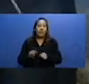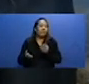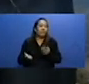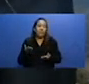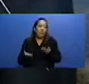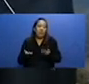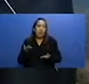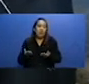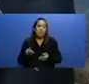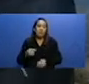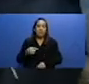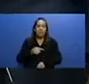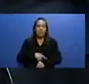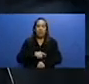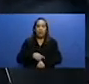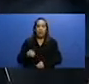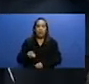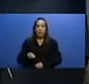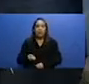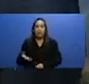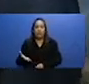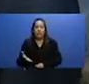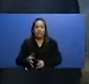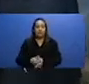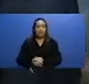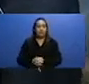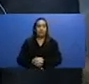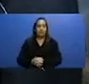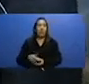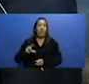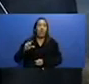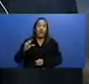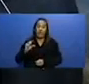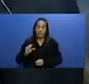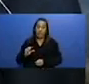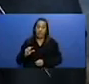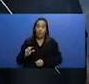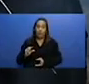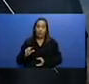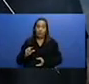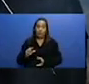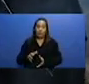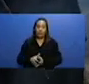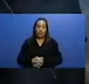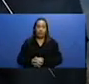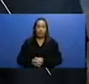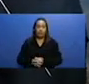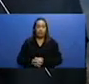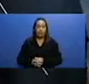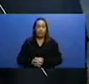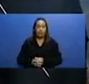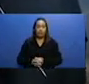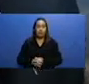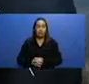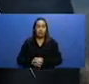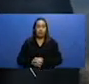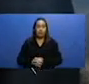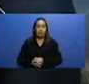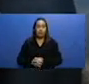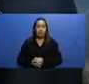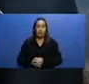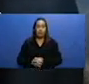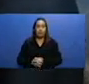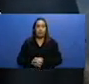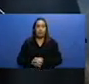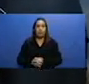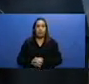depende do meu lançamento. Aqui no gráfico está falando que é pouco, porque só tem um tipo de soma, 1 e 1. Porém, se eu tiver no meu dia